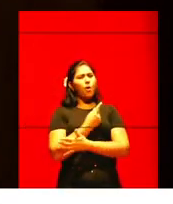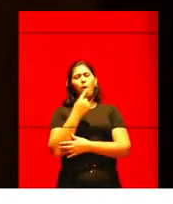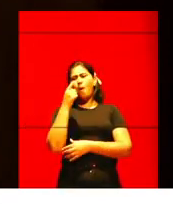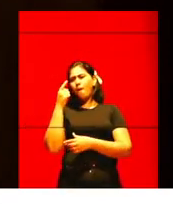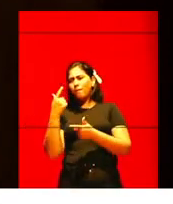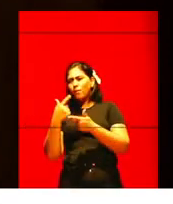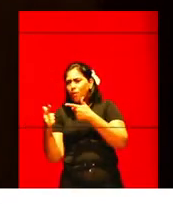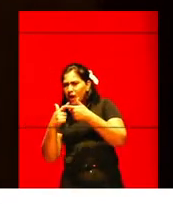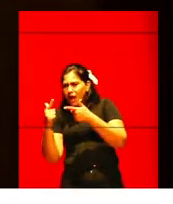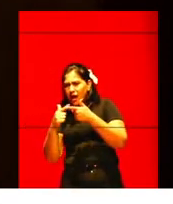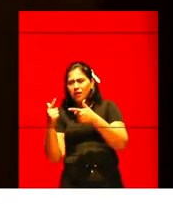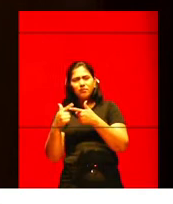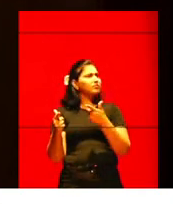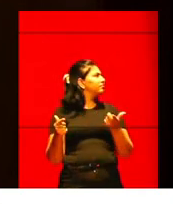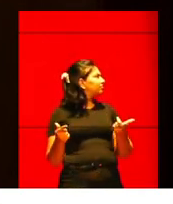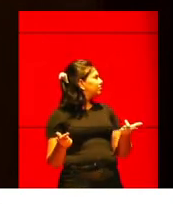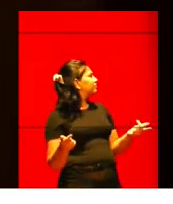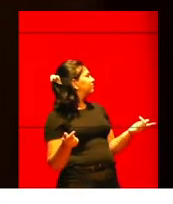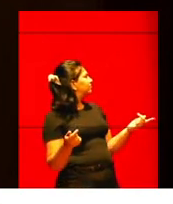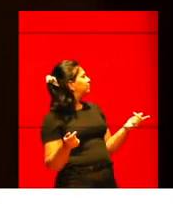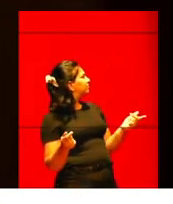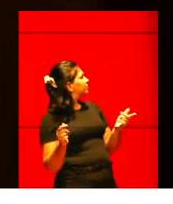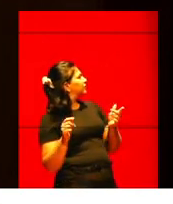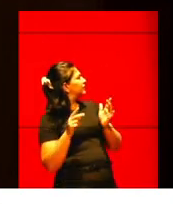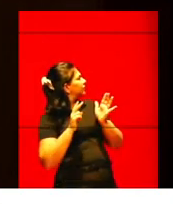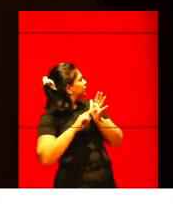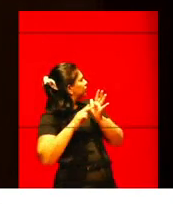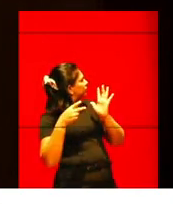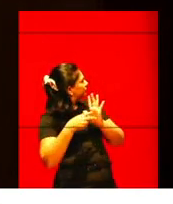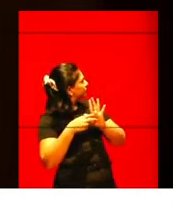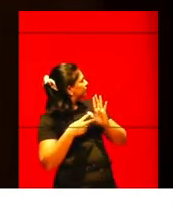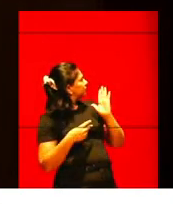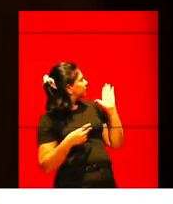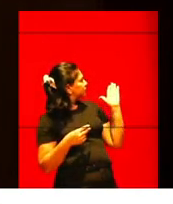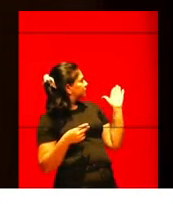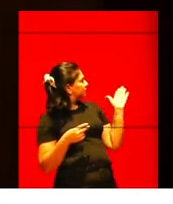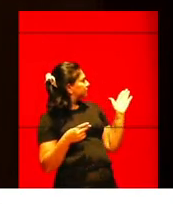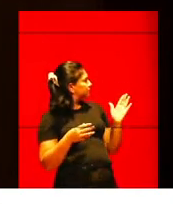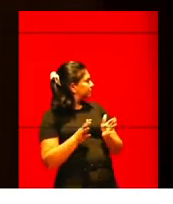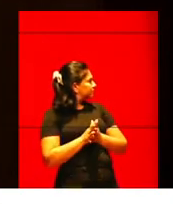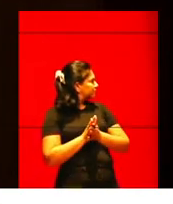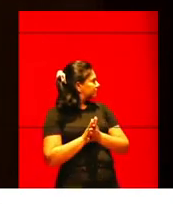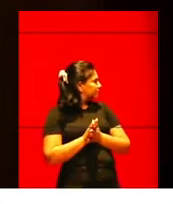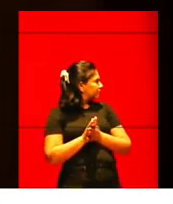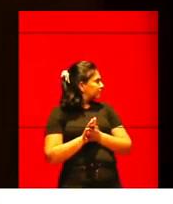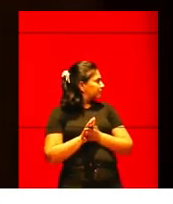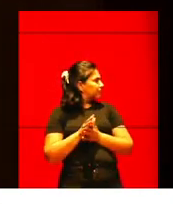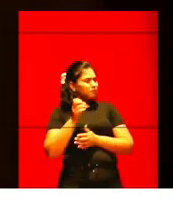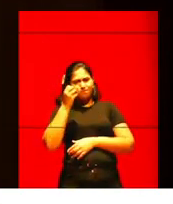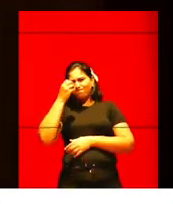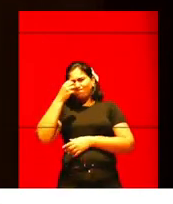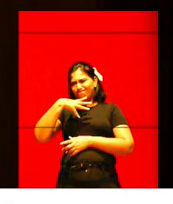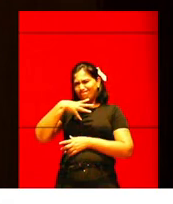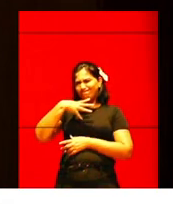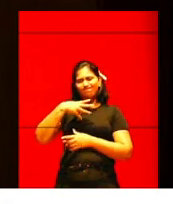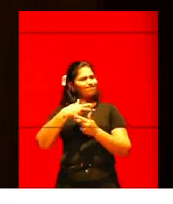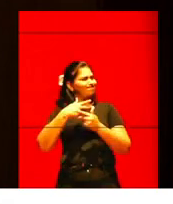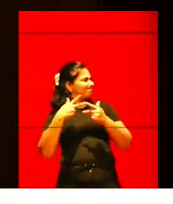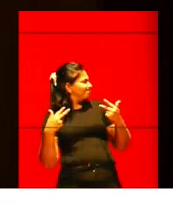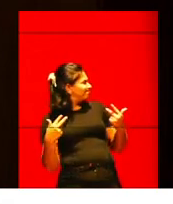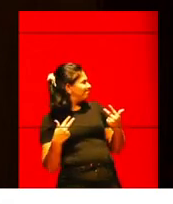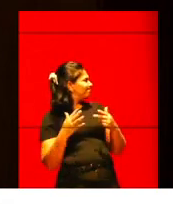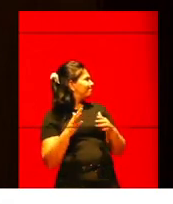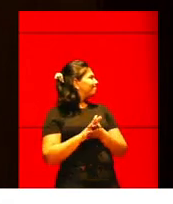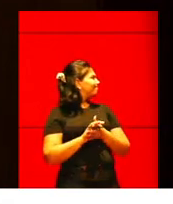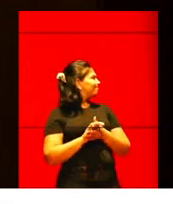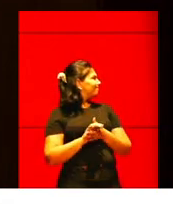Nada. Tu não sabe mais Gugu da idade, é. Hã? Eu não sei como é que a tia do infantil entende,